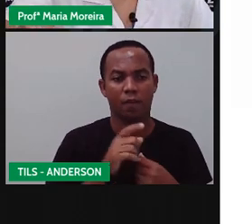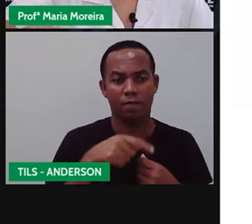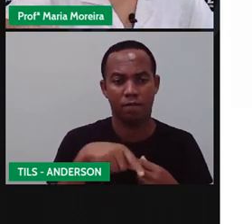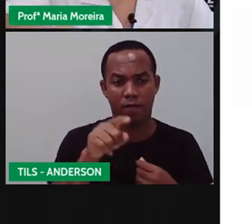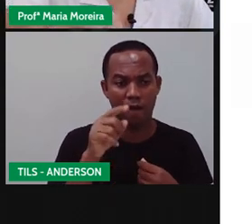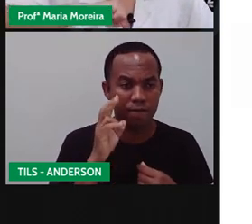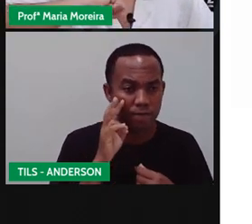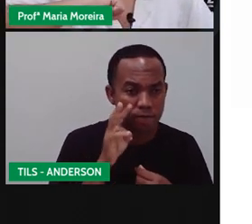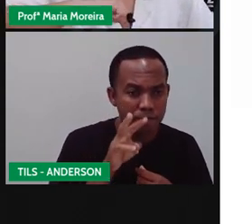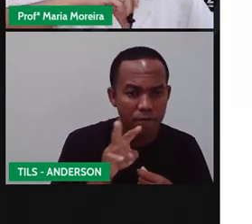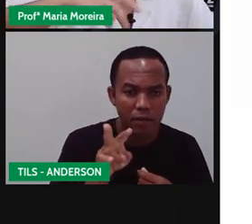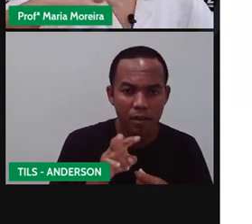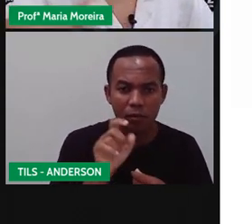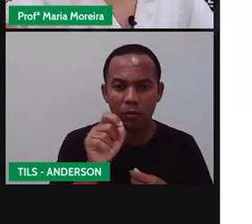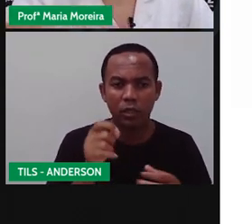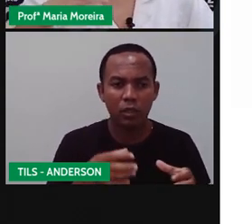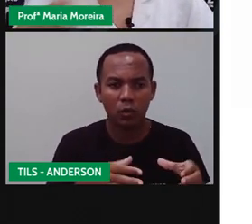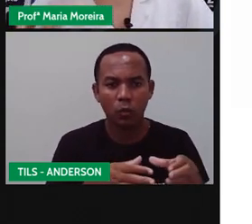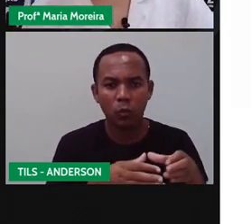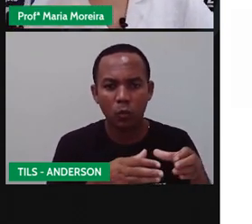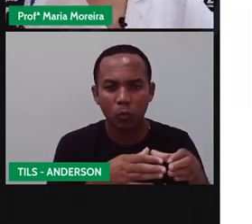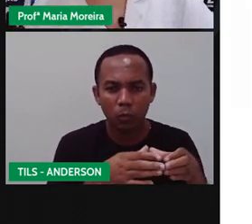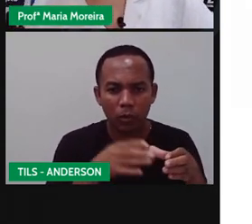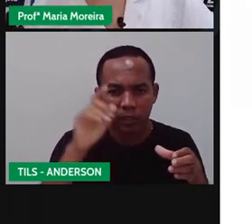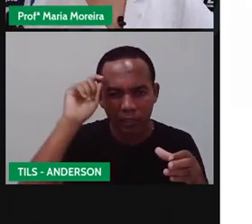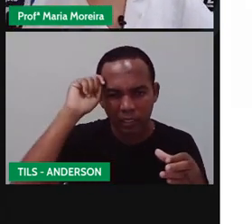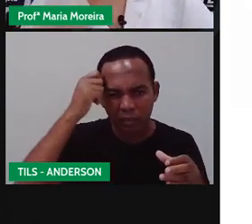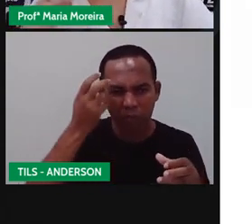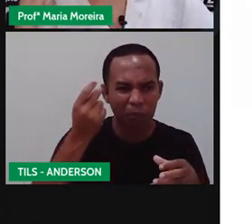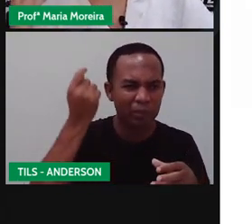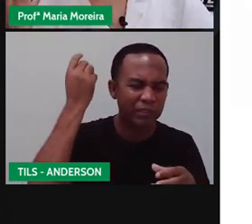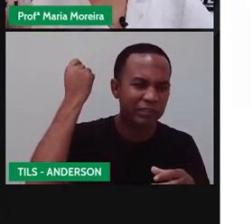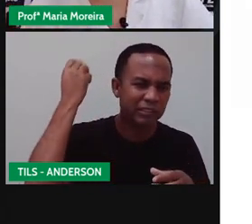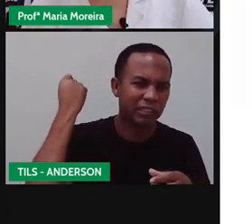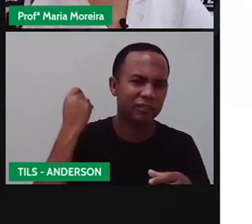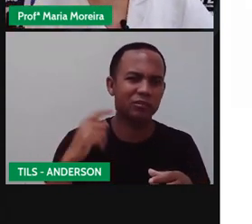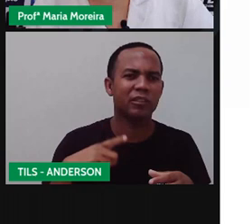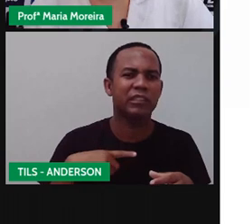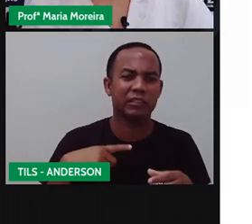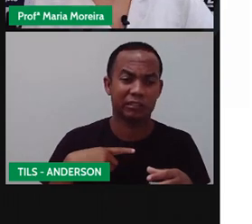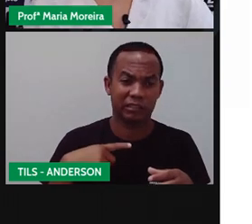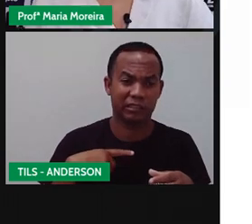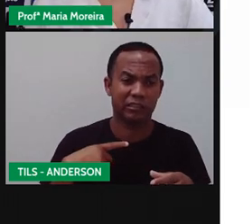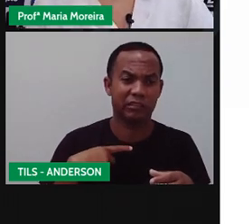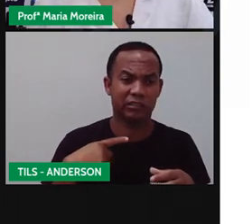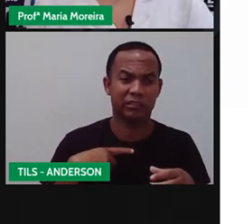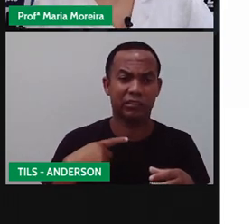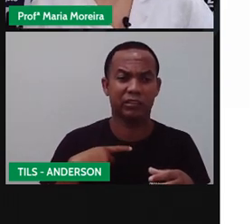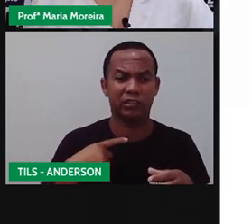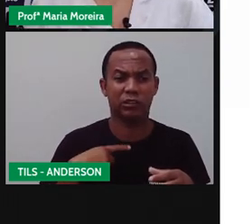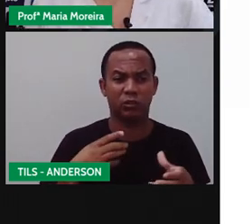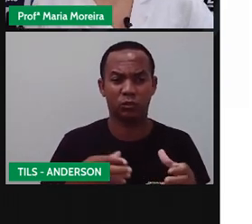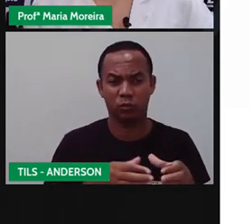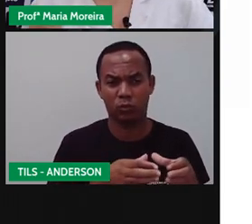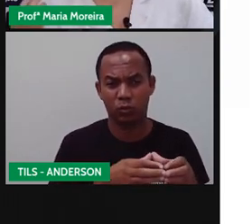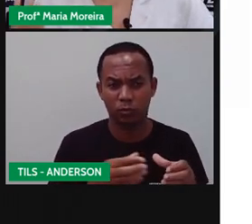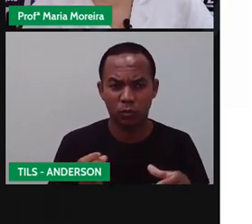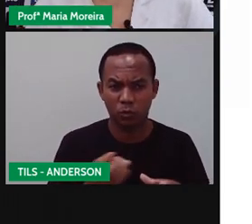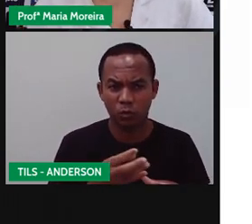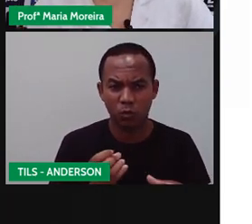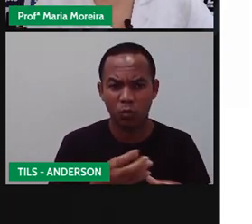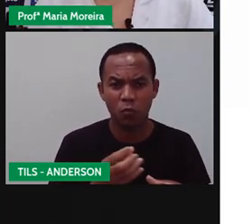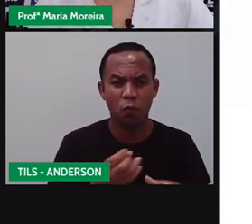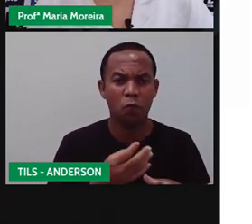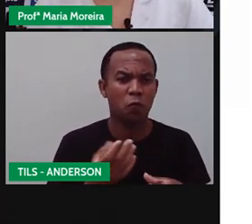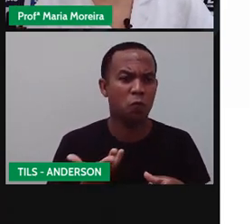vai ver, né, nesses blocos afros os mais antigos, porque existem blocos afros antigos, existem os mais atuais, os que são